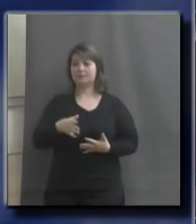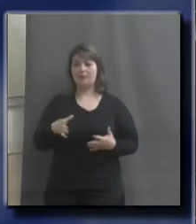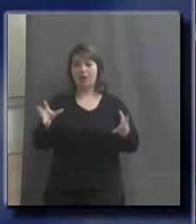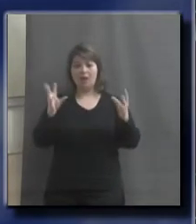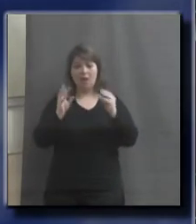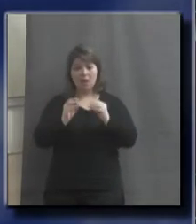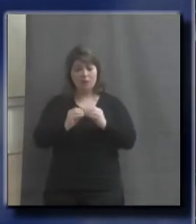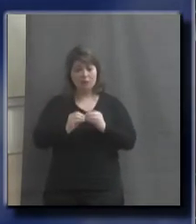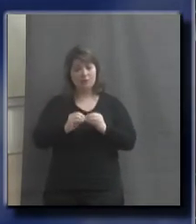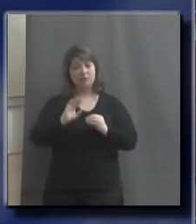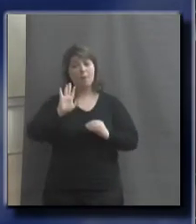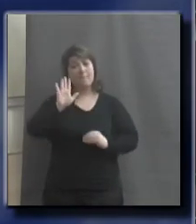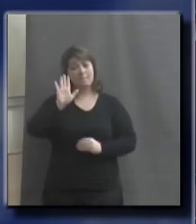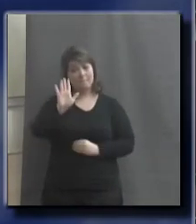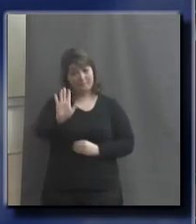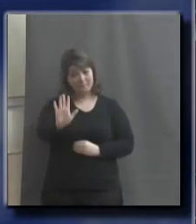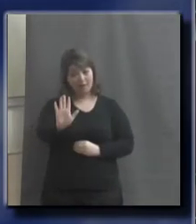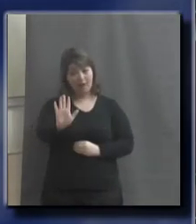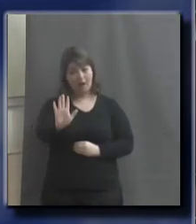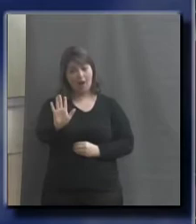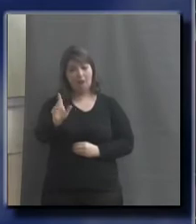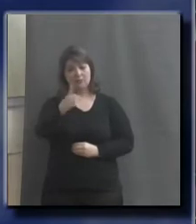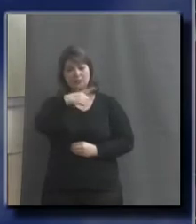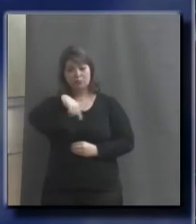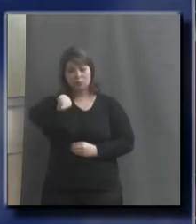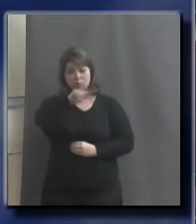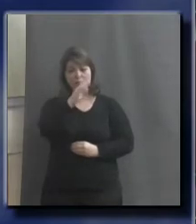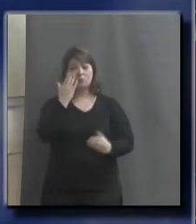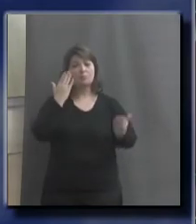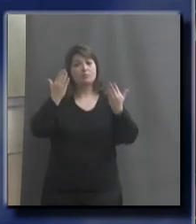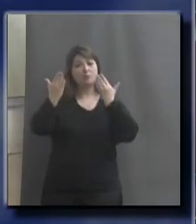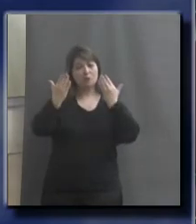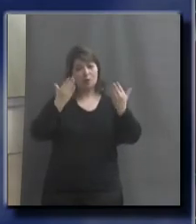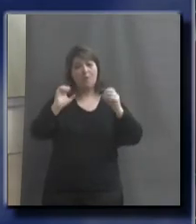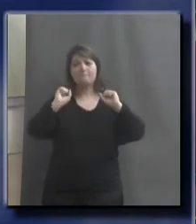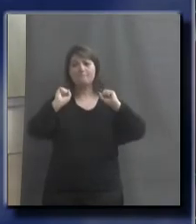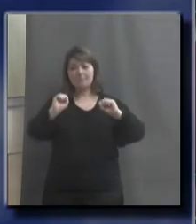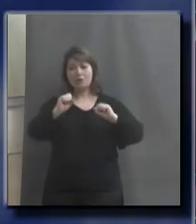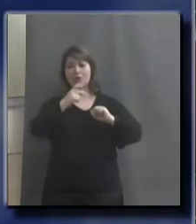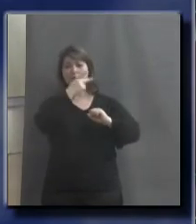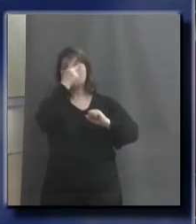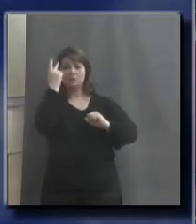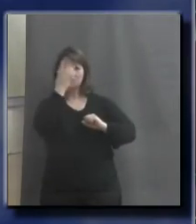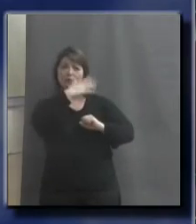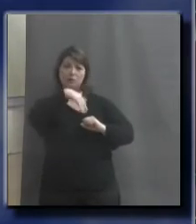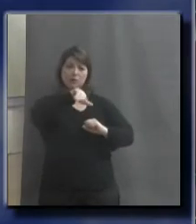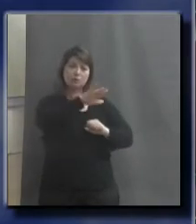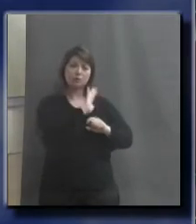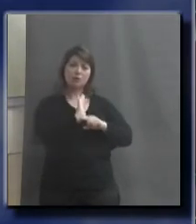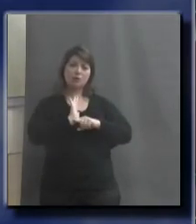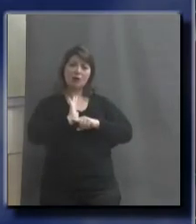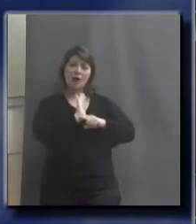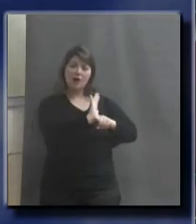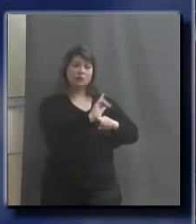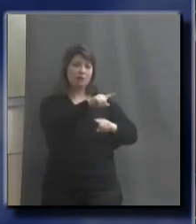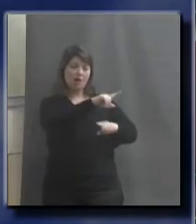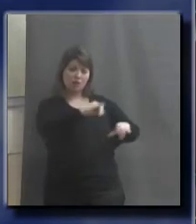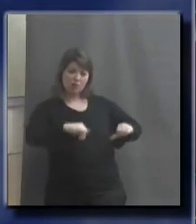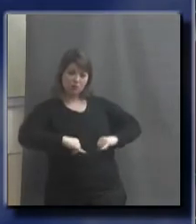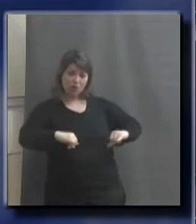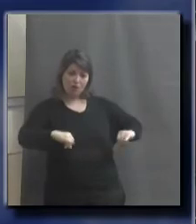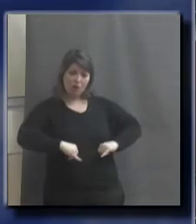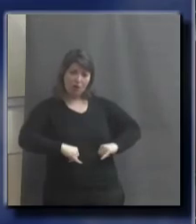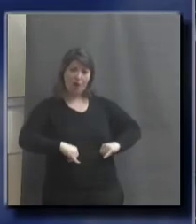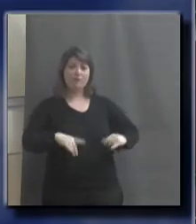resolução fica mantida, mas as psicólogas podem atender as pessoas que estão sofrendo,